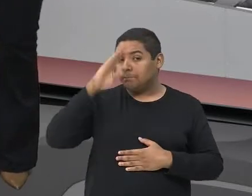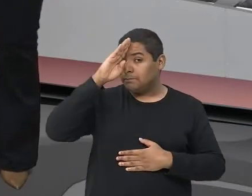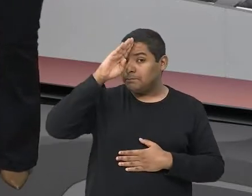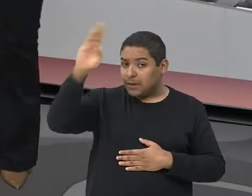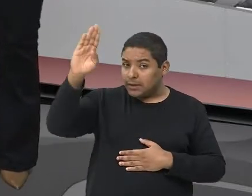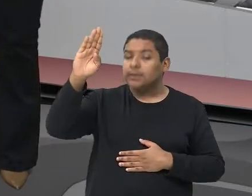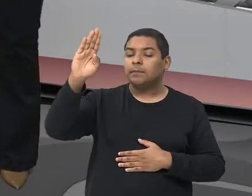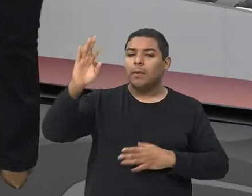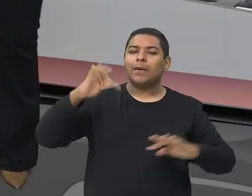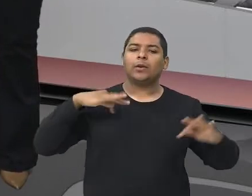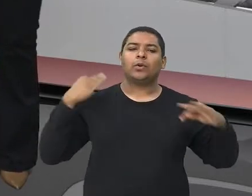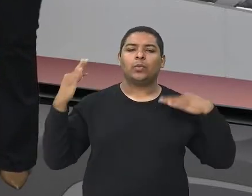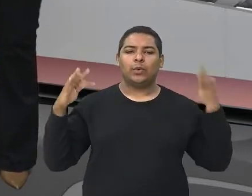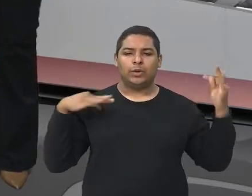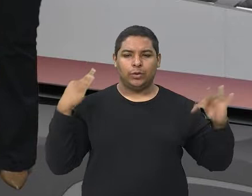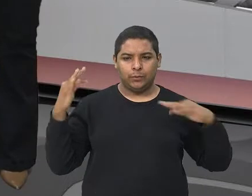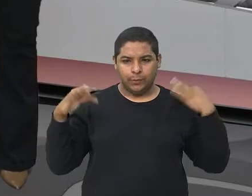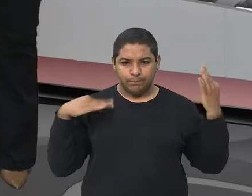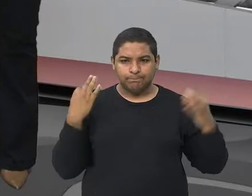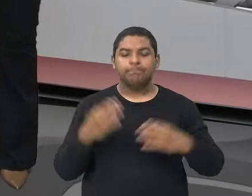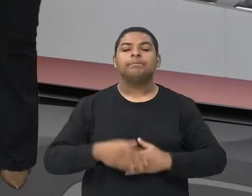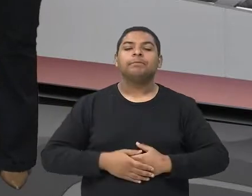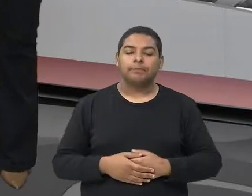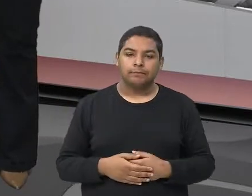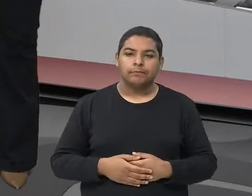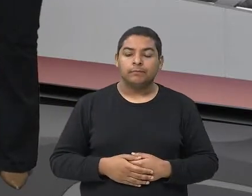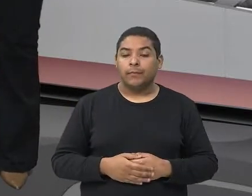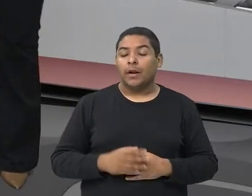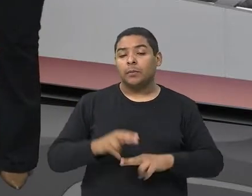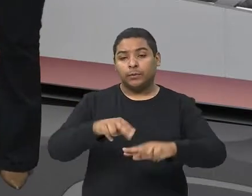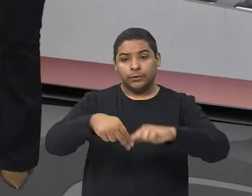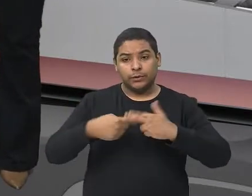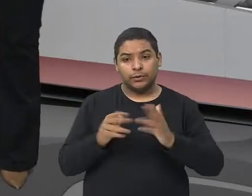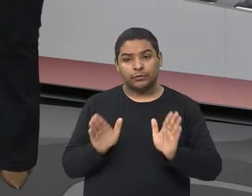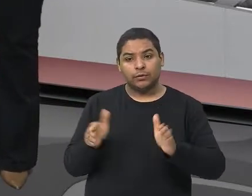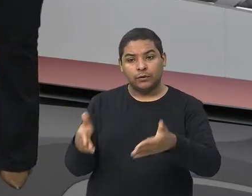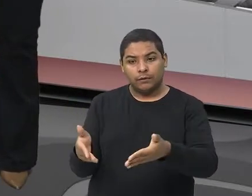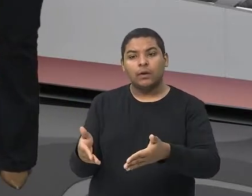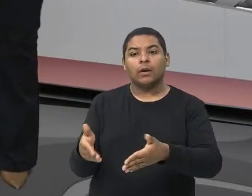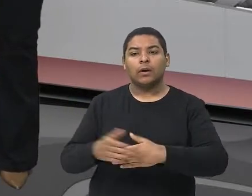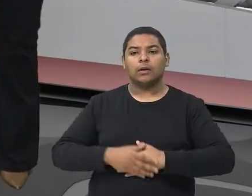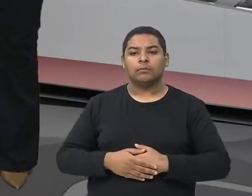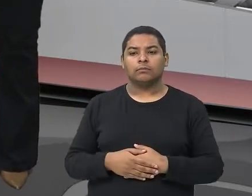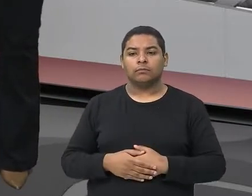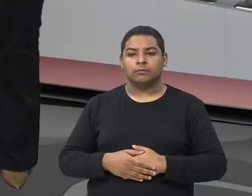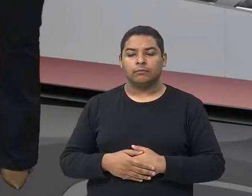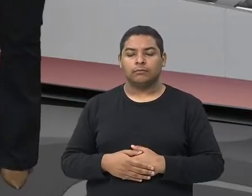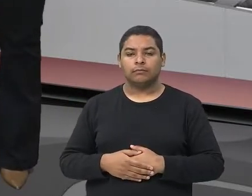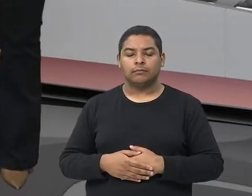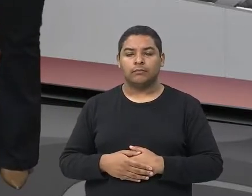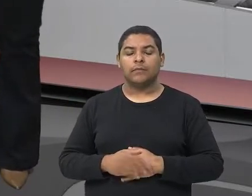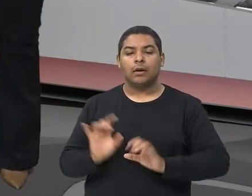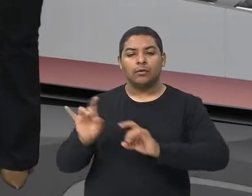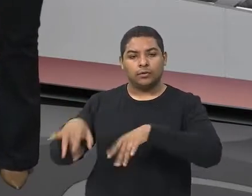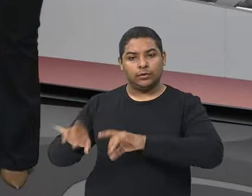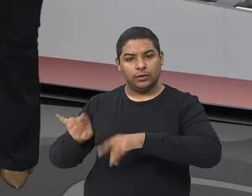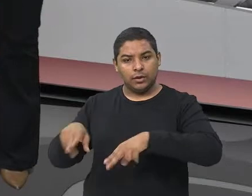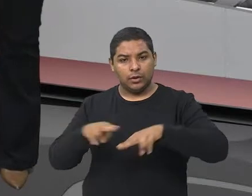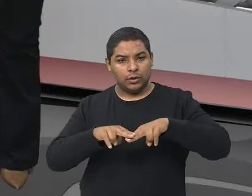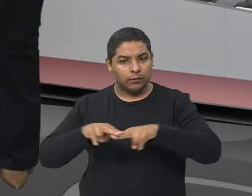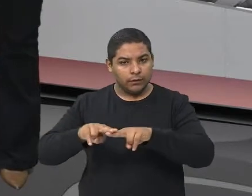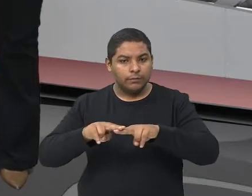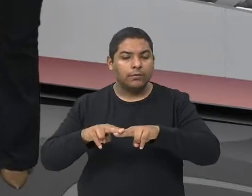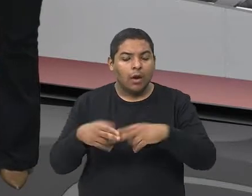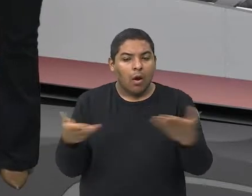ao turismo, tá? Então é por isso que a gente vai focar bastante na Austrália e na Nova Zelândia, que hoje em dia são considerados